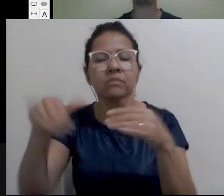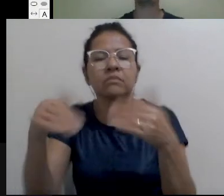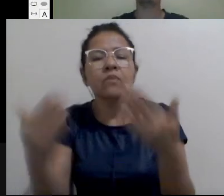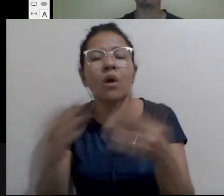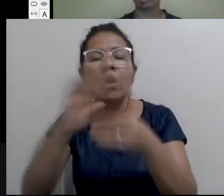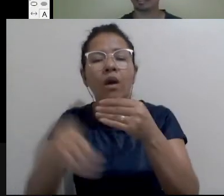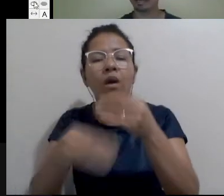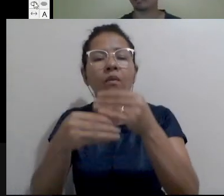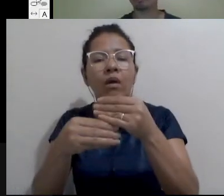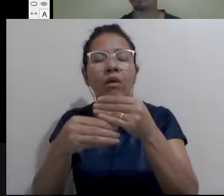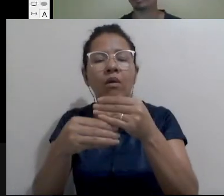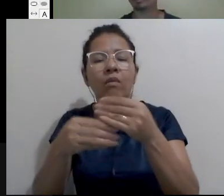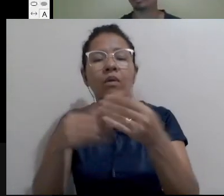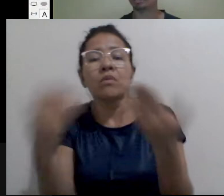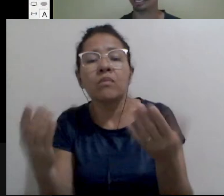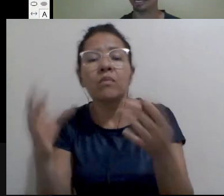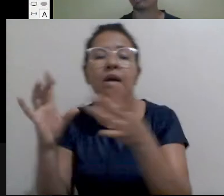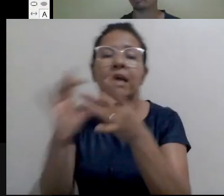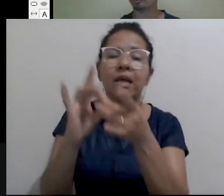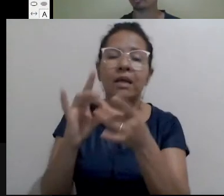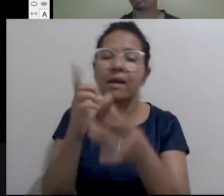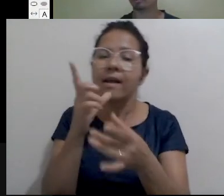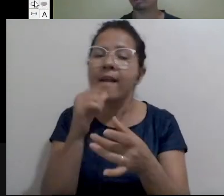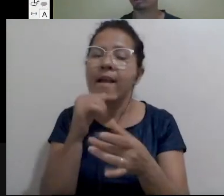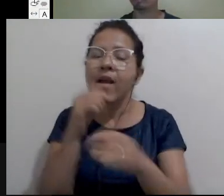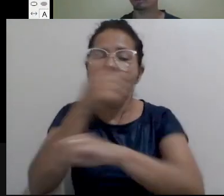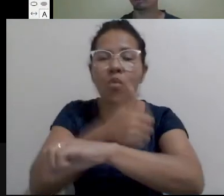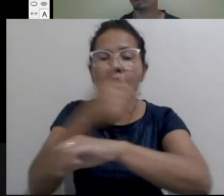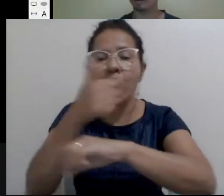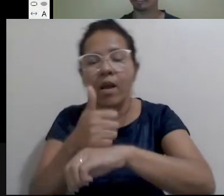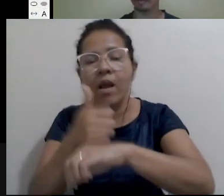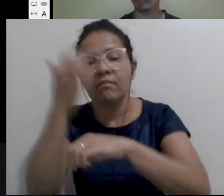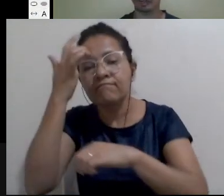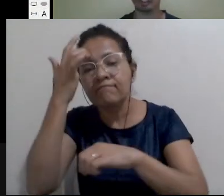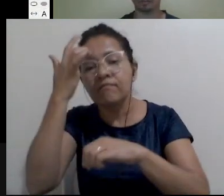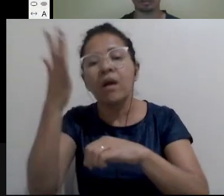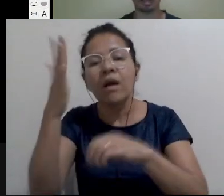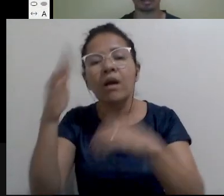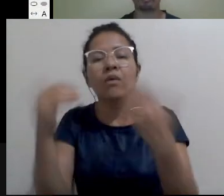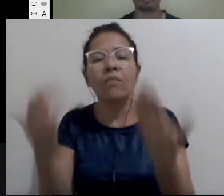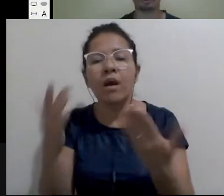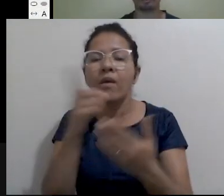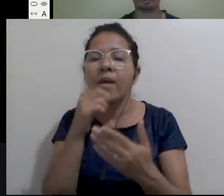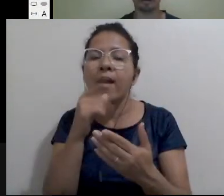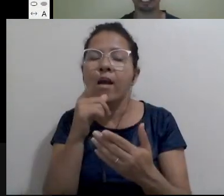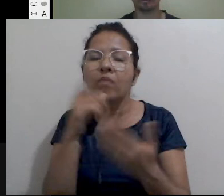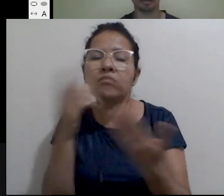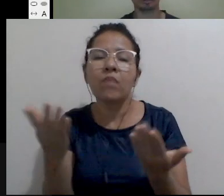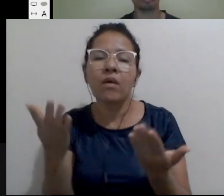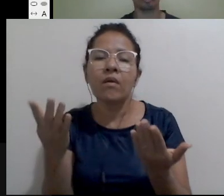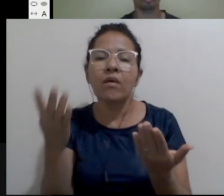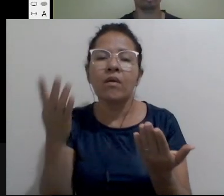Qual que é o composto qual que é o ligante que a água substitui de maneira mais fácil? Ela vai substituir de